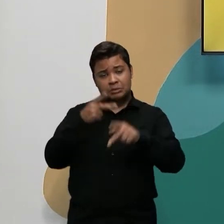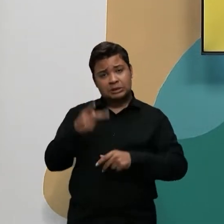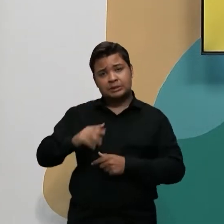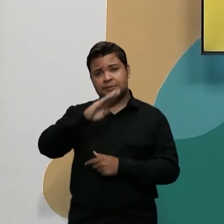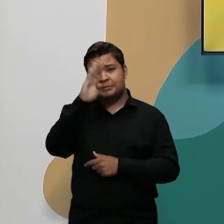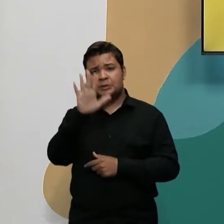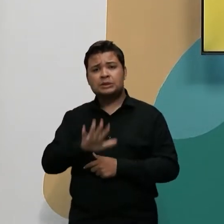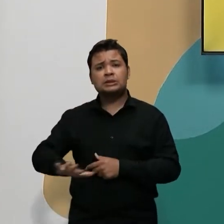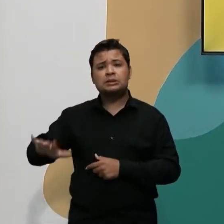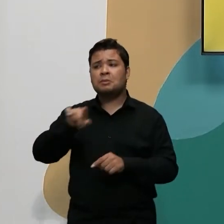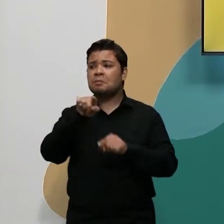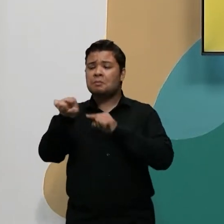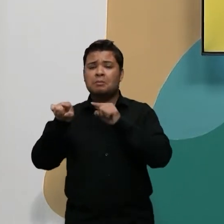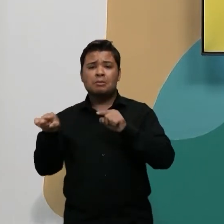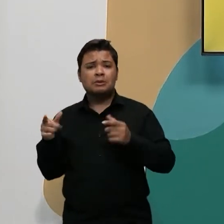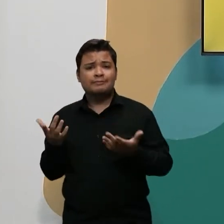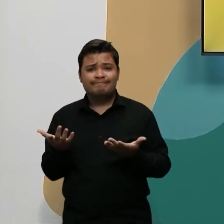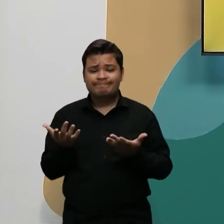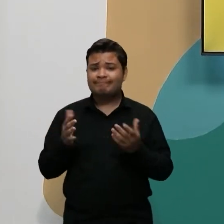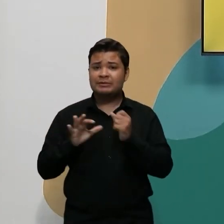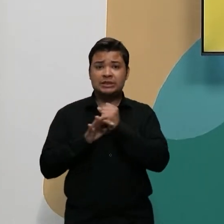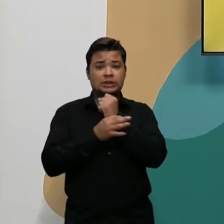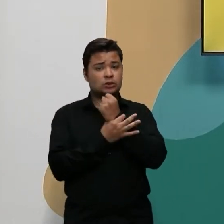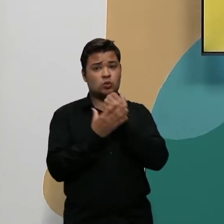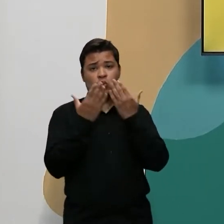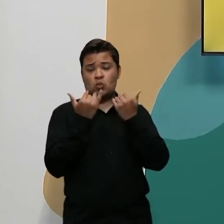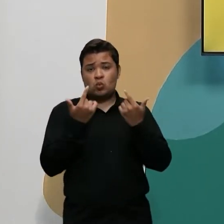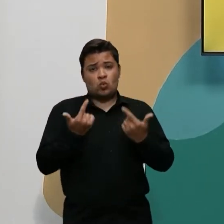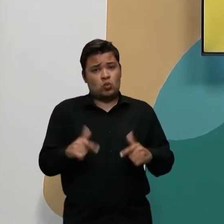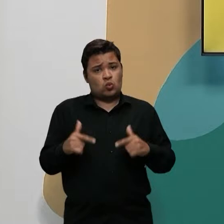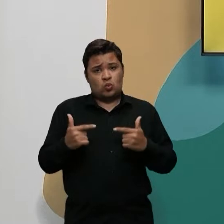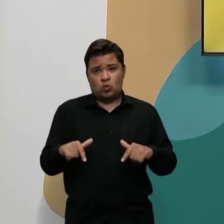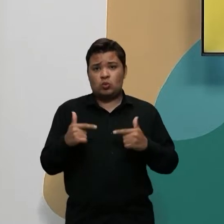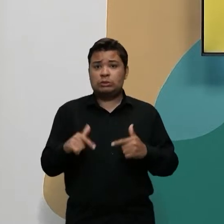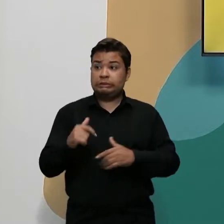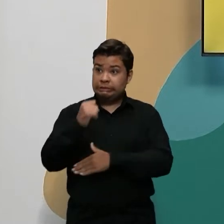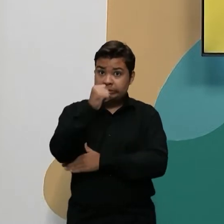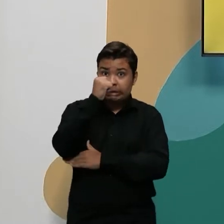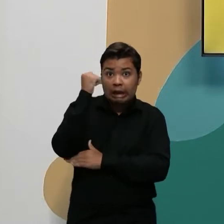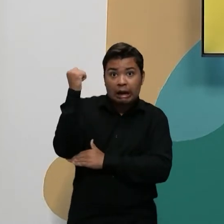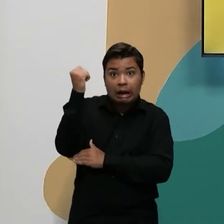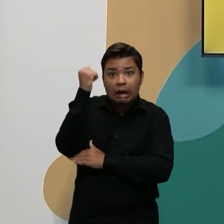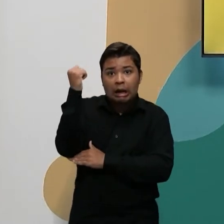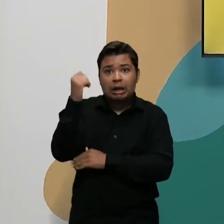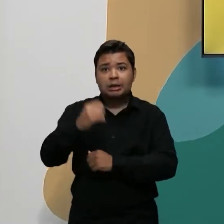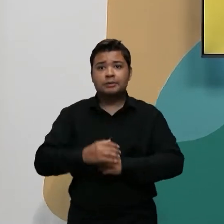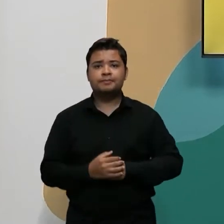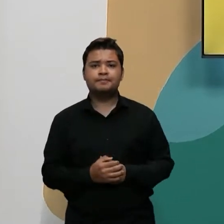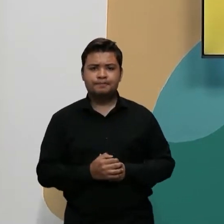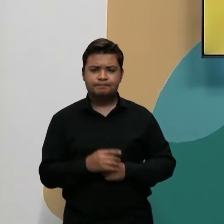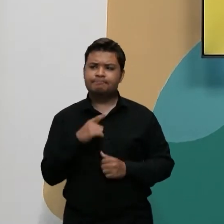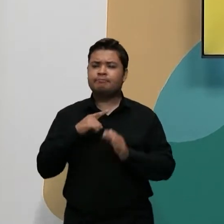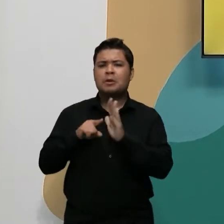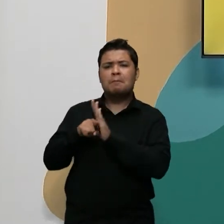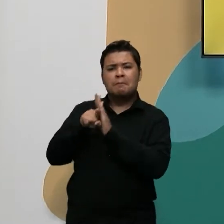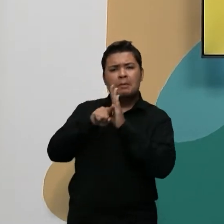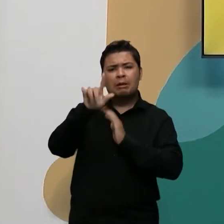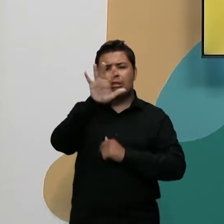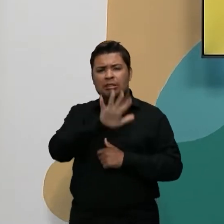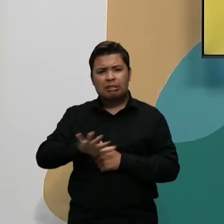se encontram em situação de insegurança alimentar grave. Segundo o Inquérito Nacional